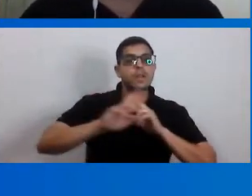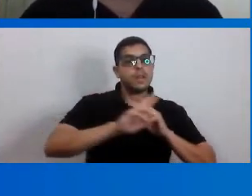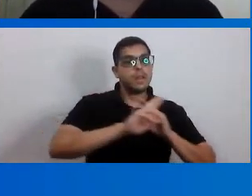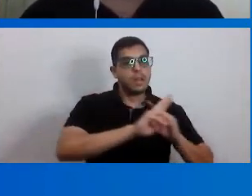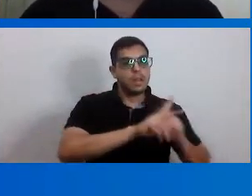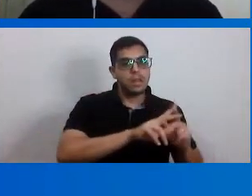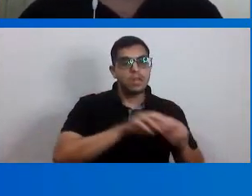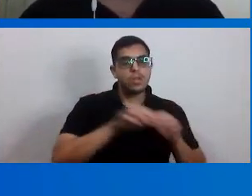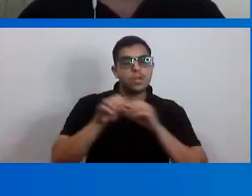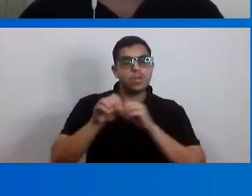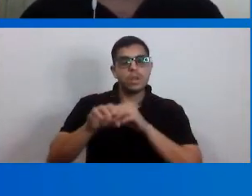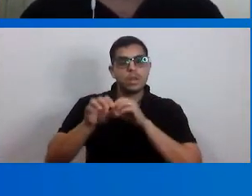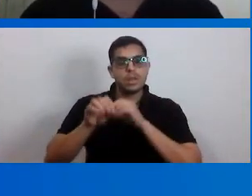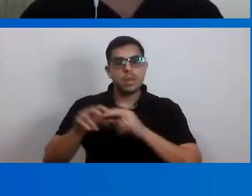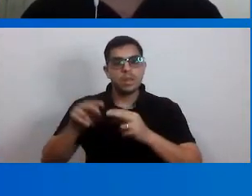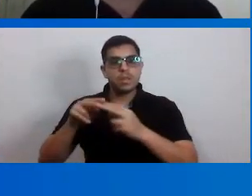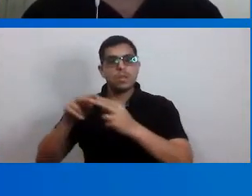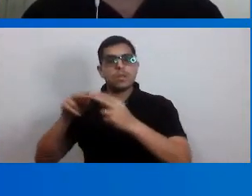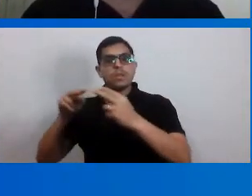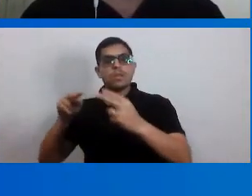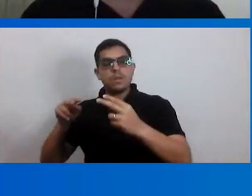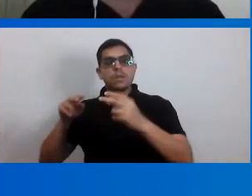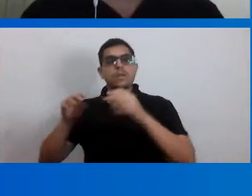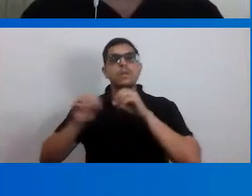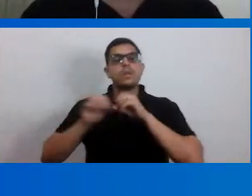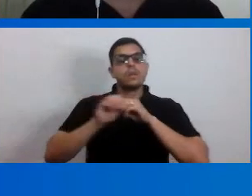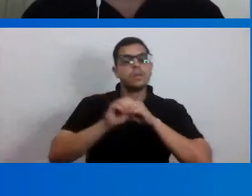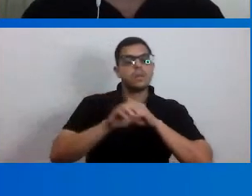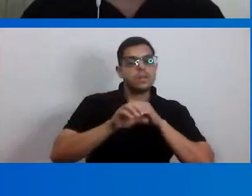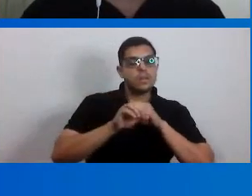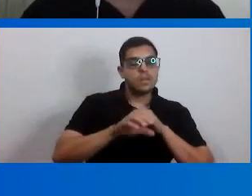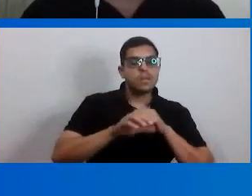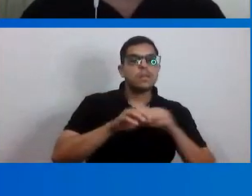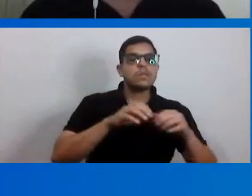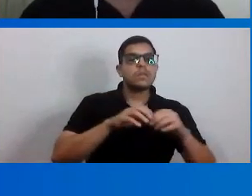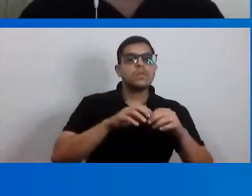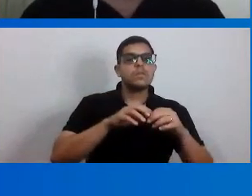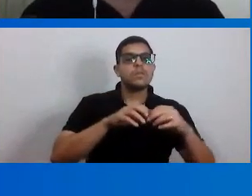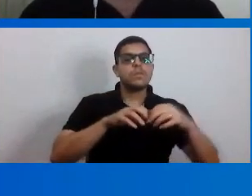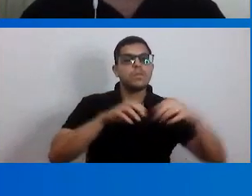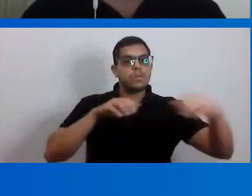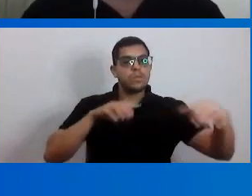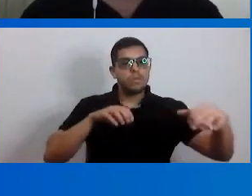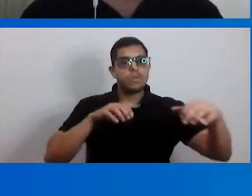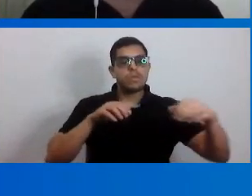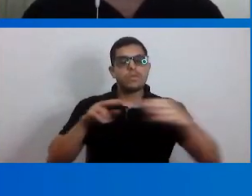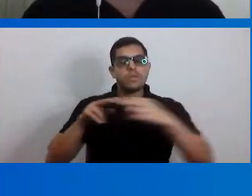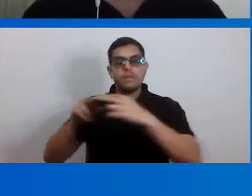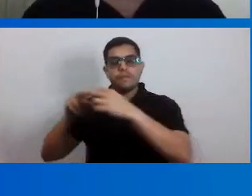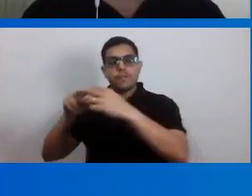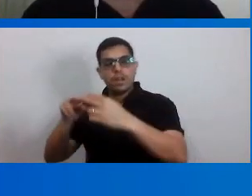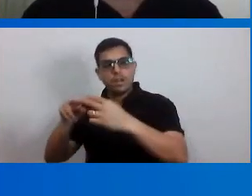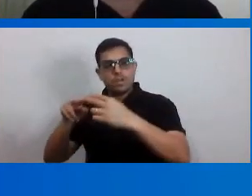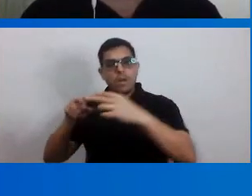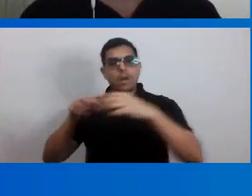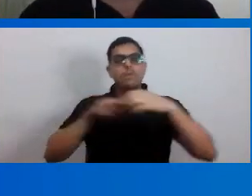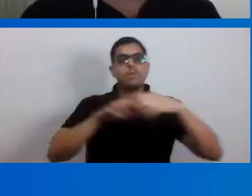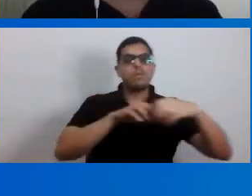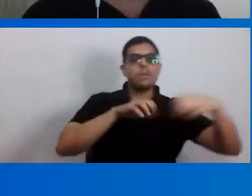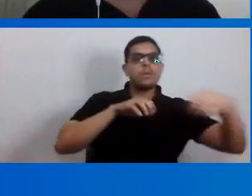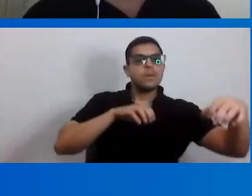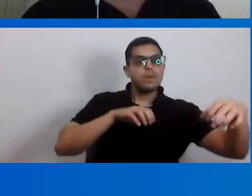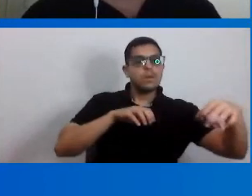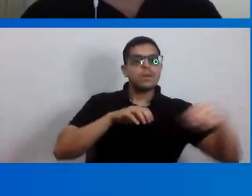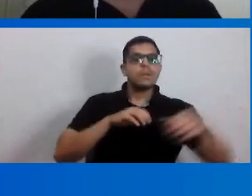urgente emergencial remoto que a gente está presenciando né então talvez se vocês quiserem comentar responder a questão do